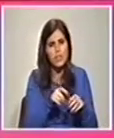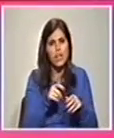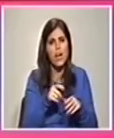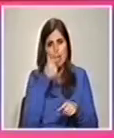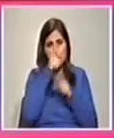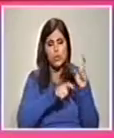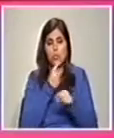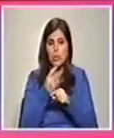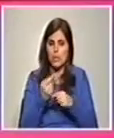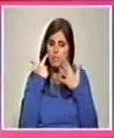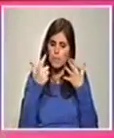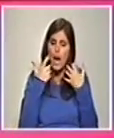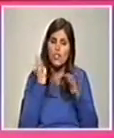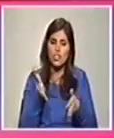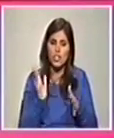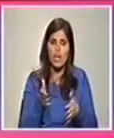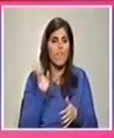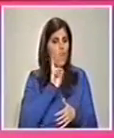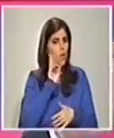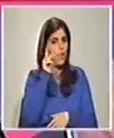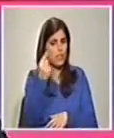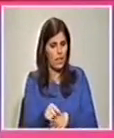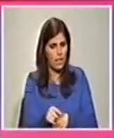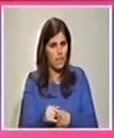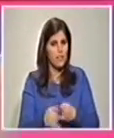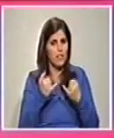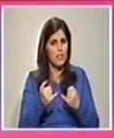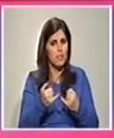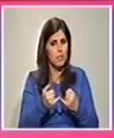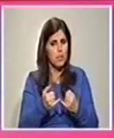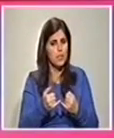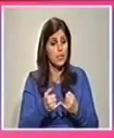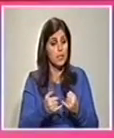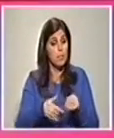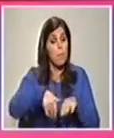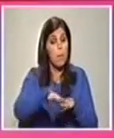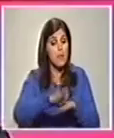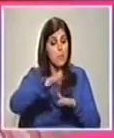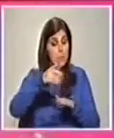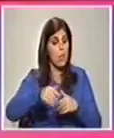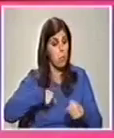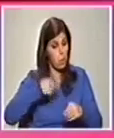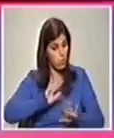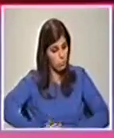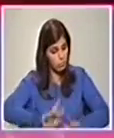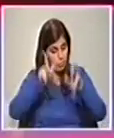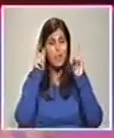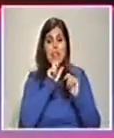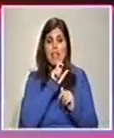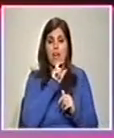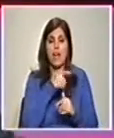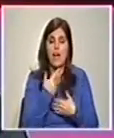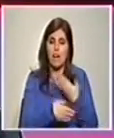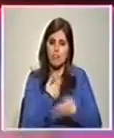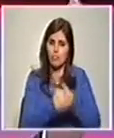já demonstraram que têm impacto, já demonstraram que têm mérito, já demonstram que depois do primeiro impulso são autossustentáveis. Falta agora ajudá-los a crescer. Porque o mundo